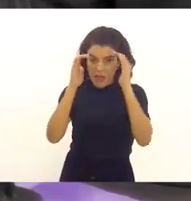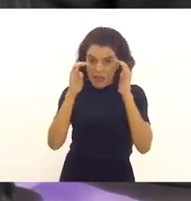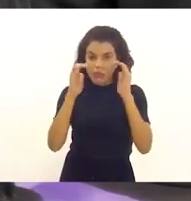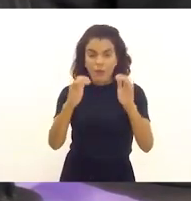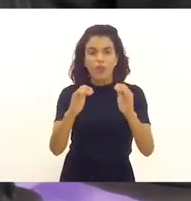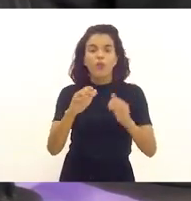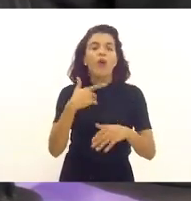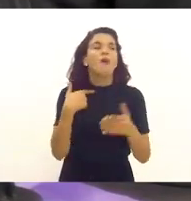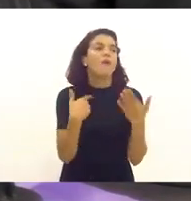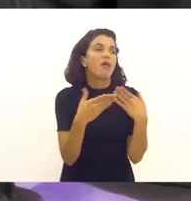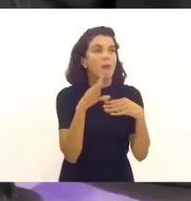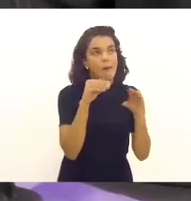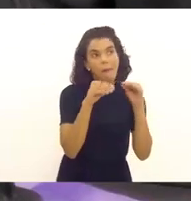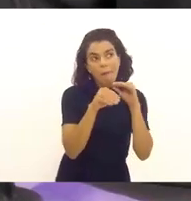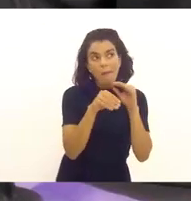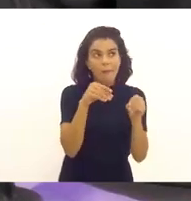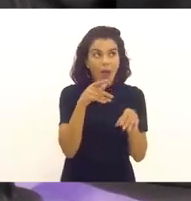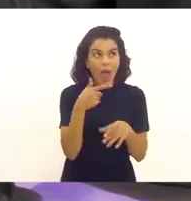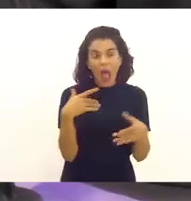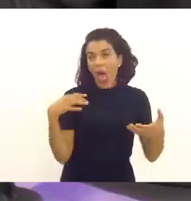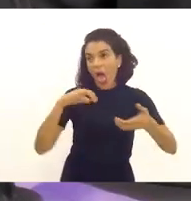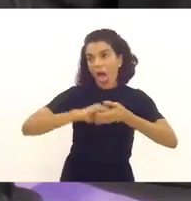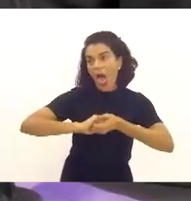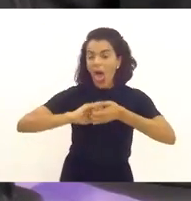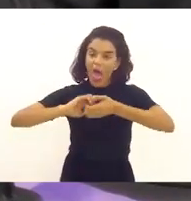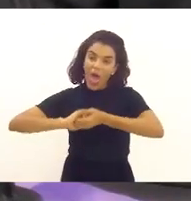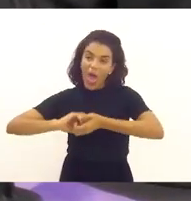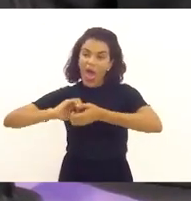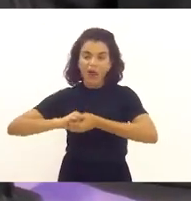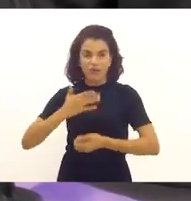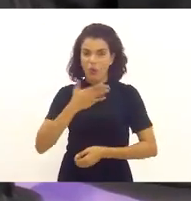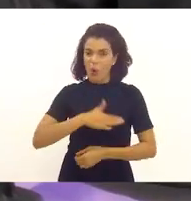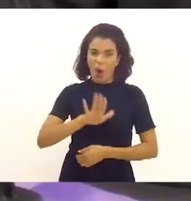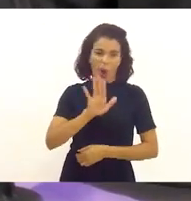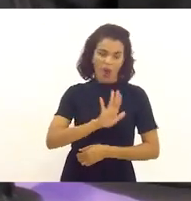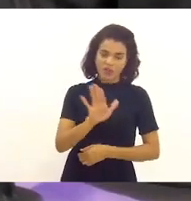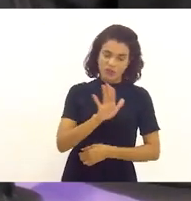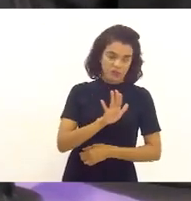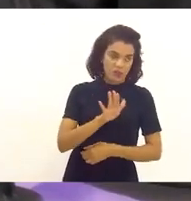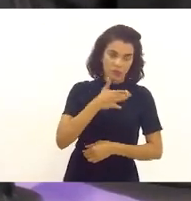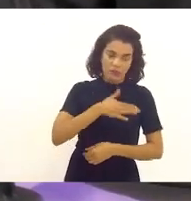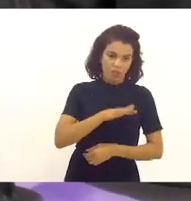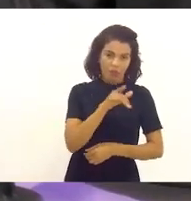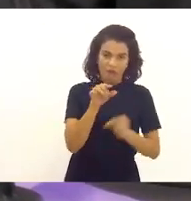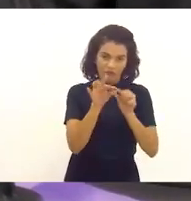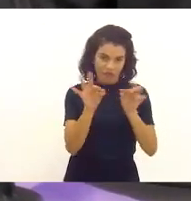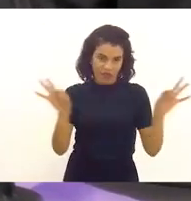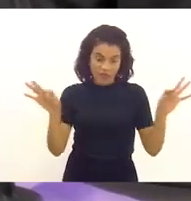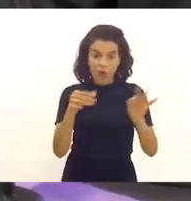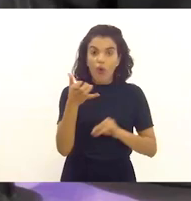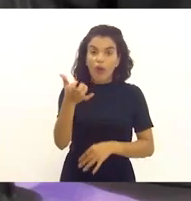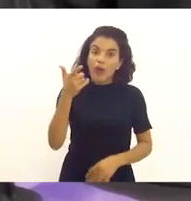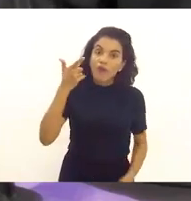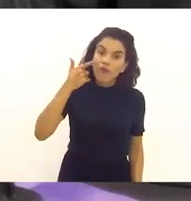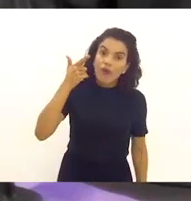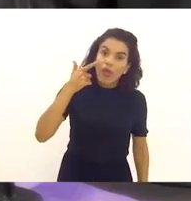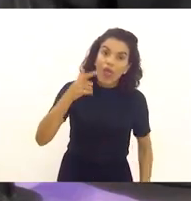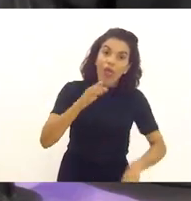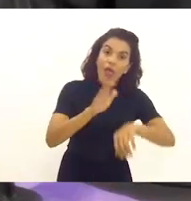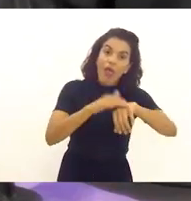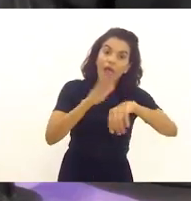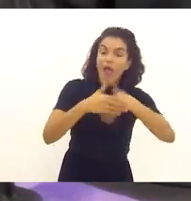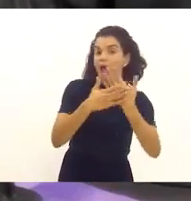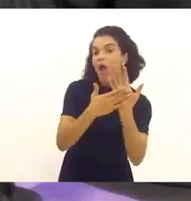não aquela conversa afiada aí ninguém Larga mão de ninguém eu não gosto de frase pronto eu sempre critico essas frases né Eu quero ver essa mão for preta